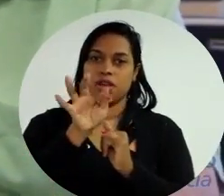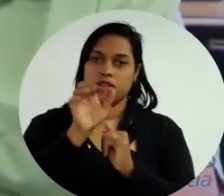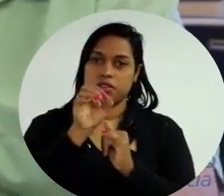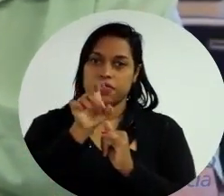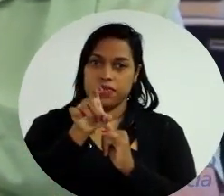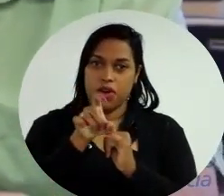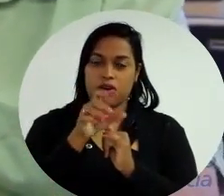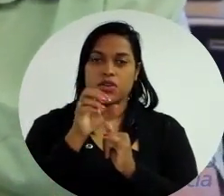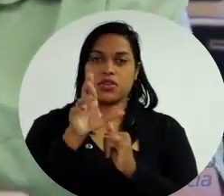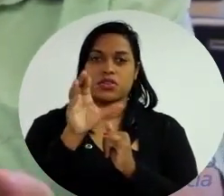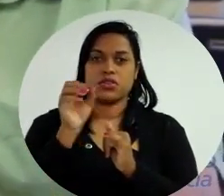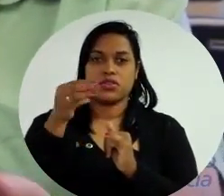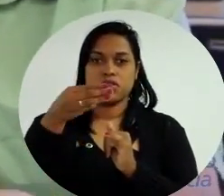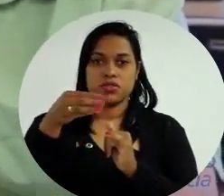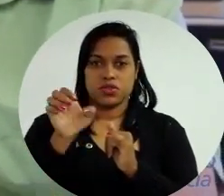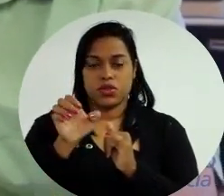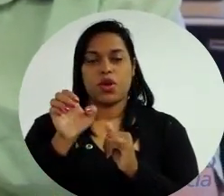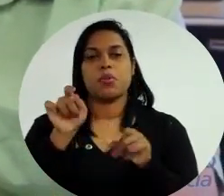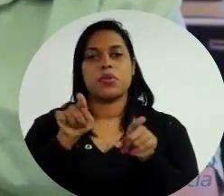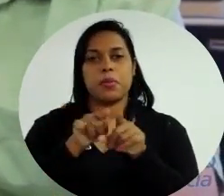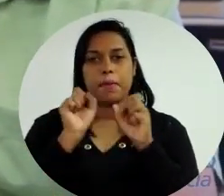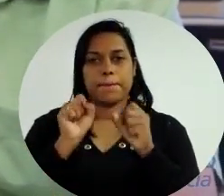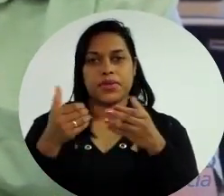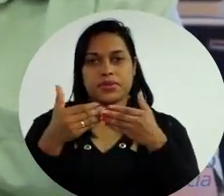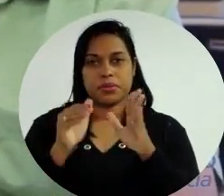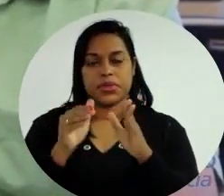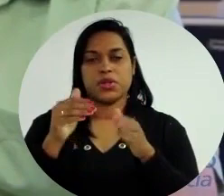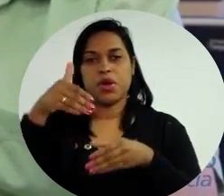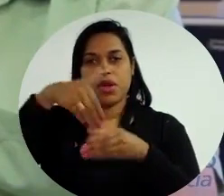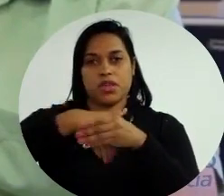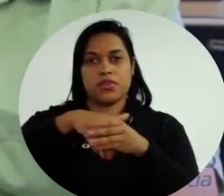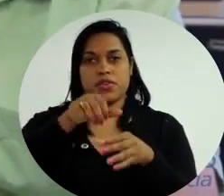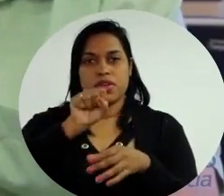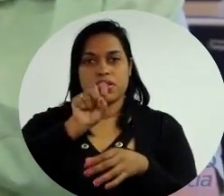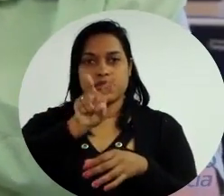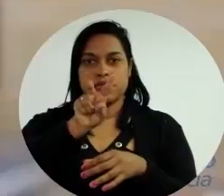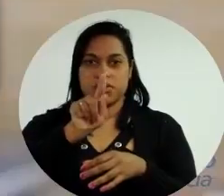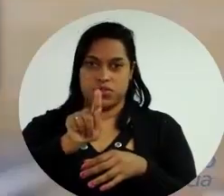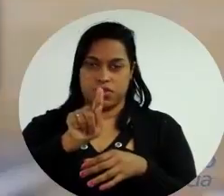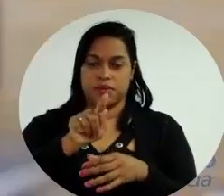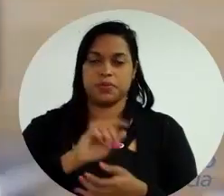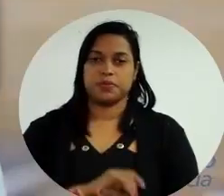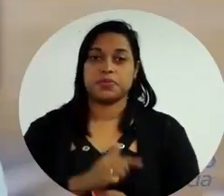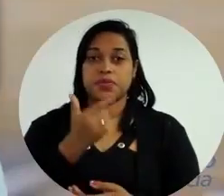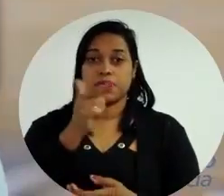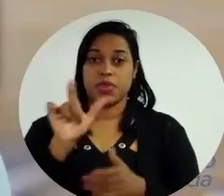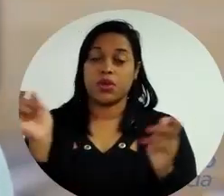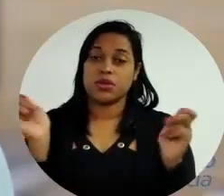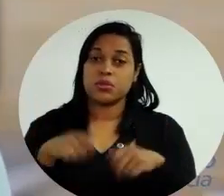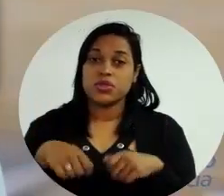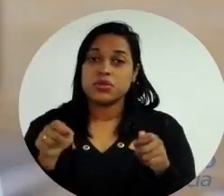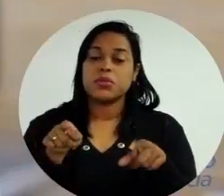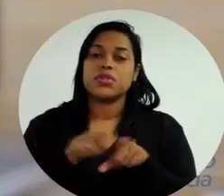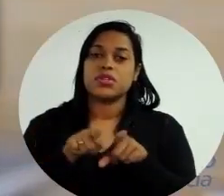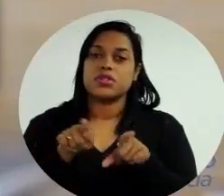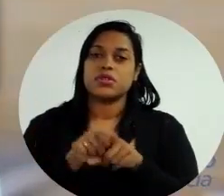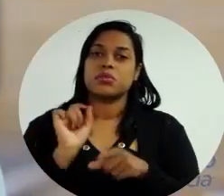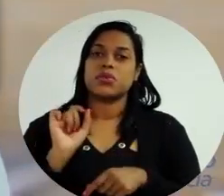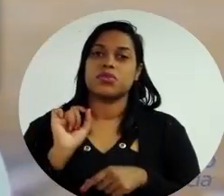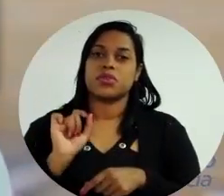deles, você pode abrir um arquivo SVG. Uma outra possibilidade também